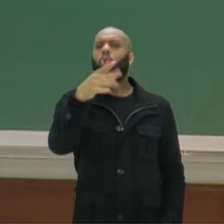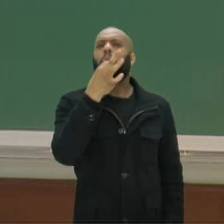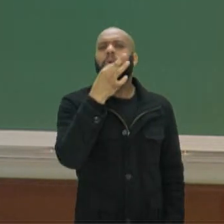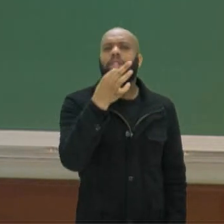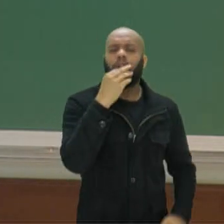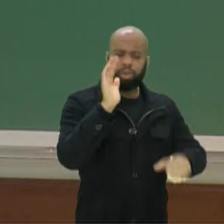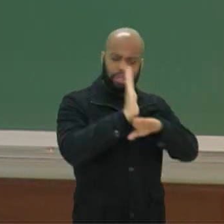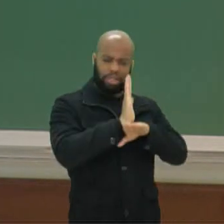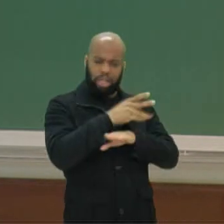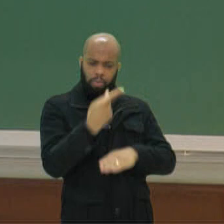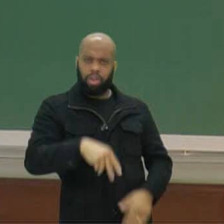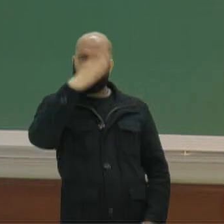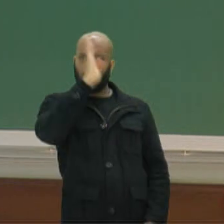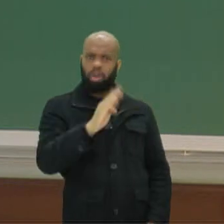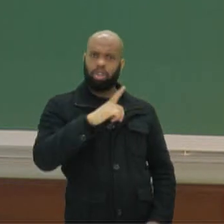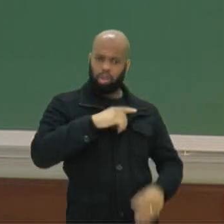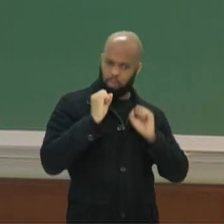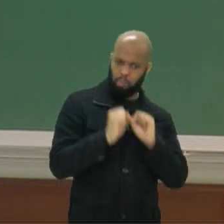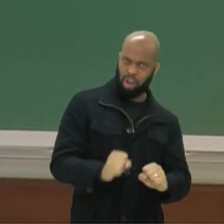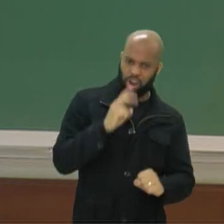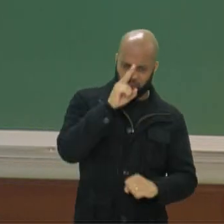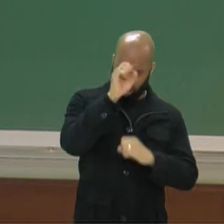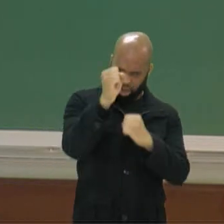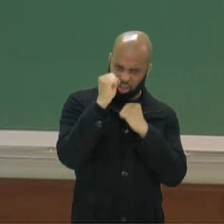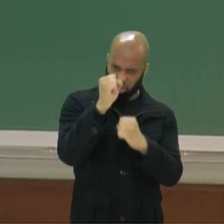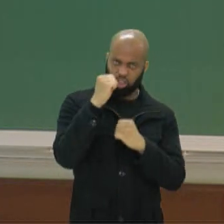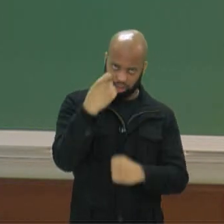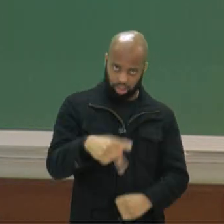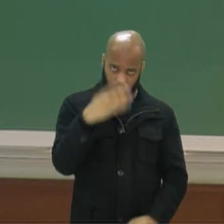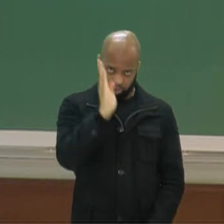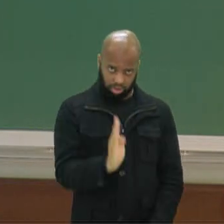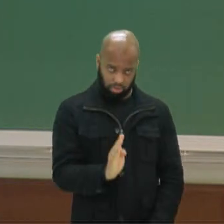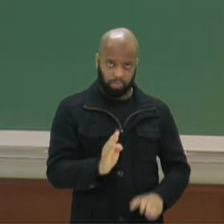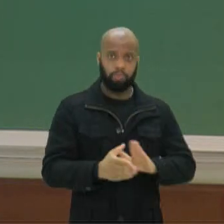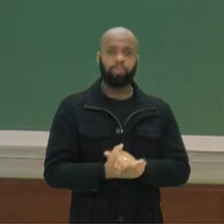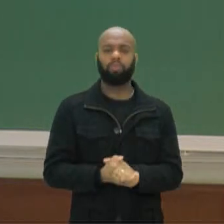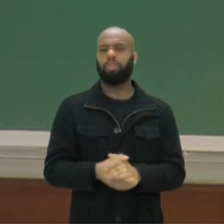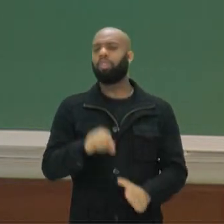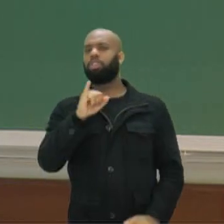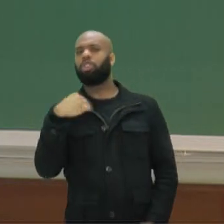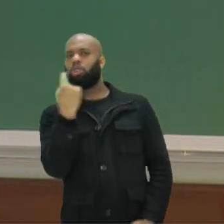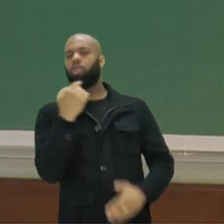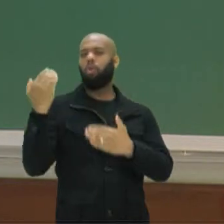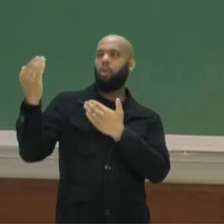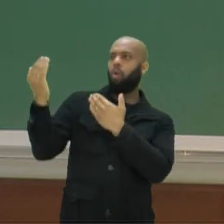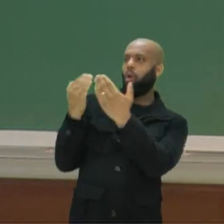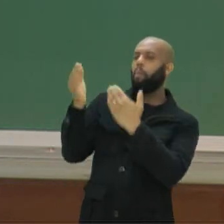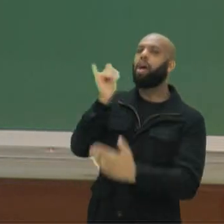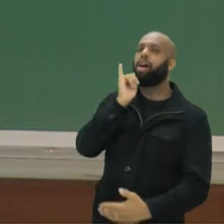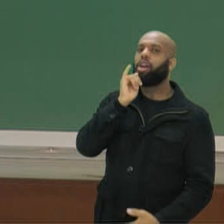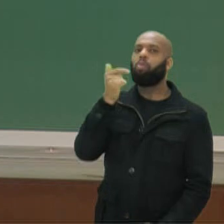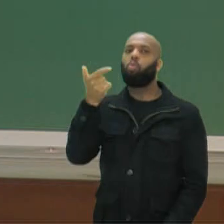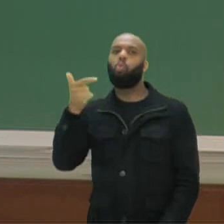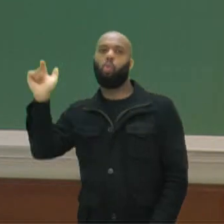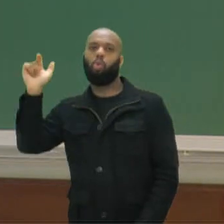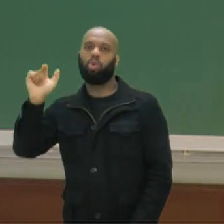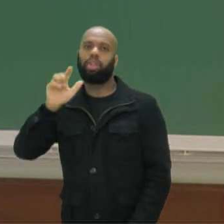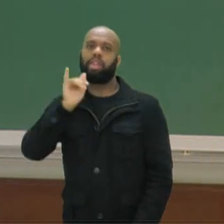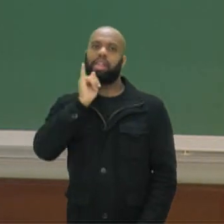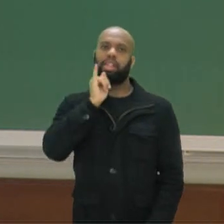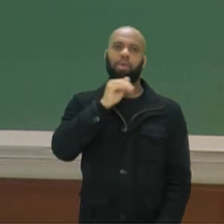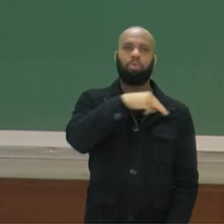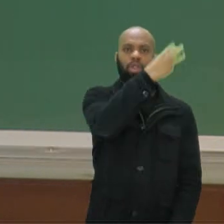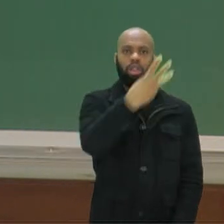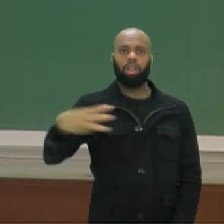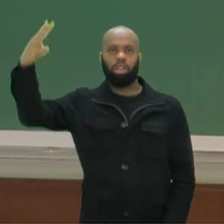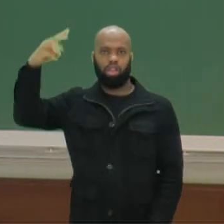opinião, o cinema é poderoso no Brasil? É forte? Se a gente se comparar com produções hollywoodianas, por exemplo, o